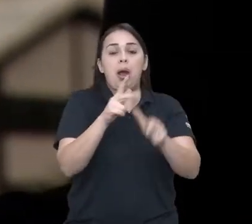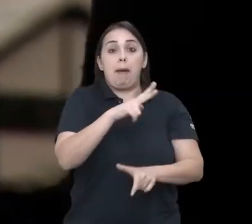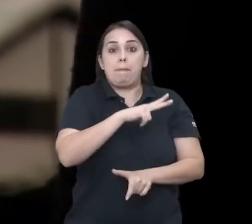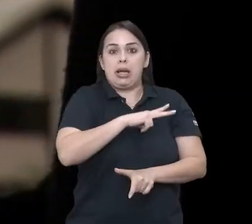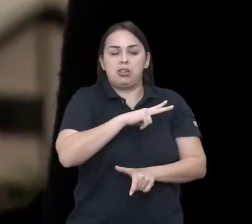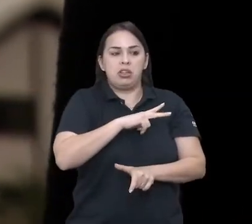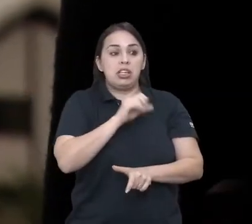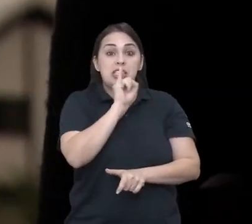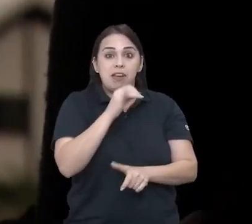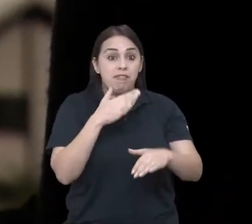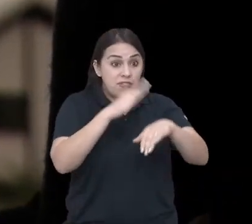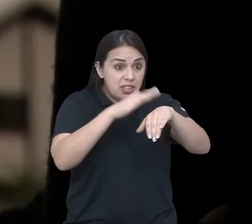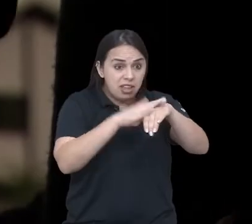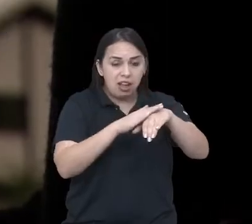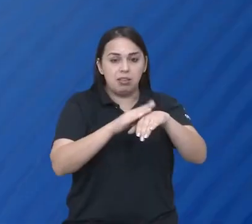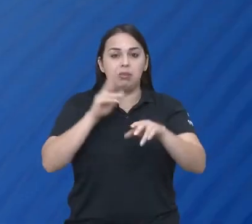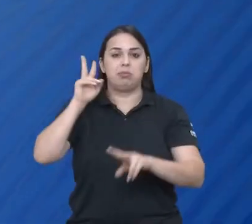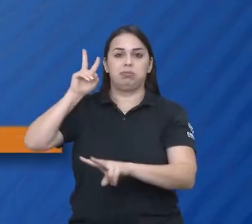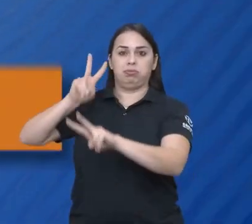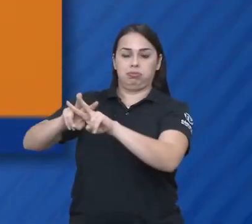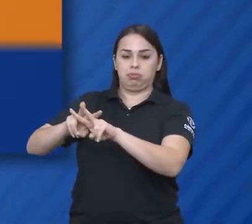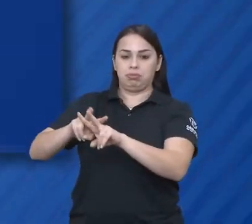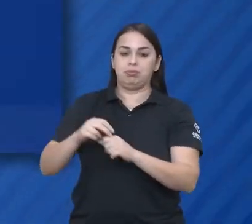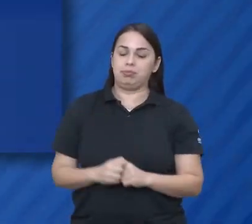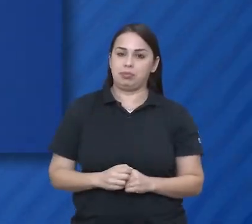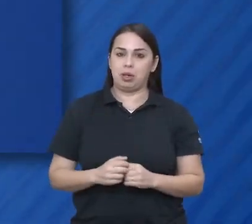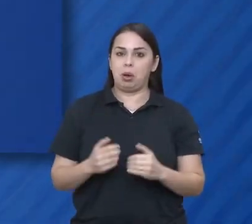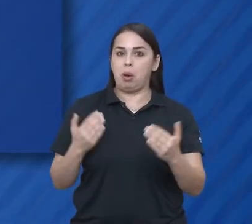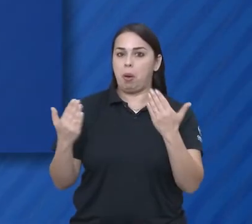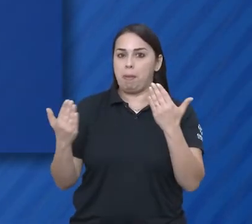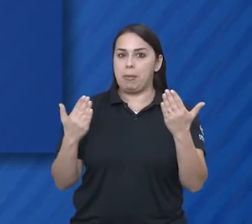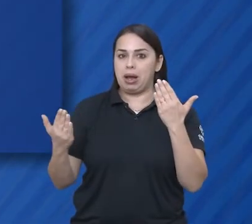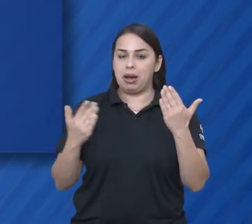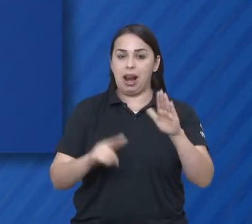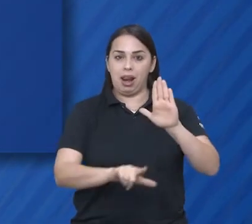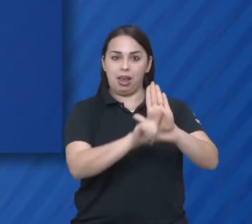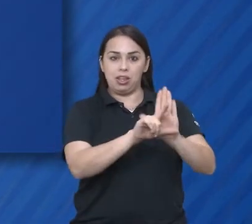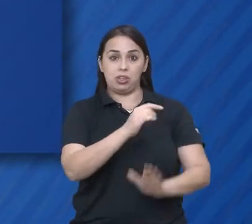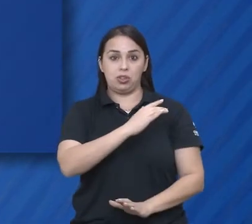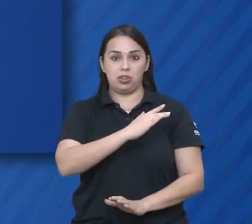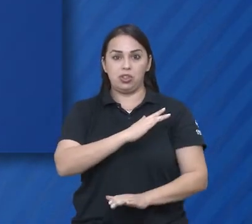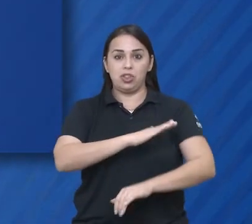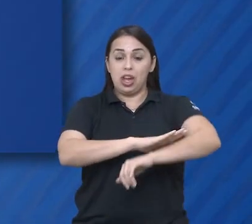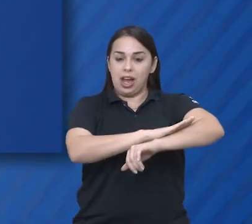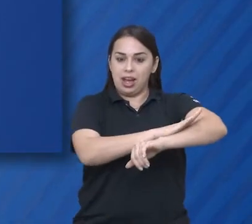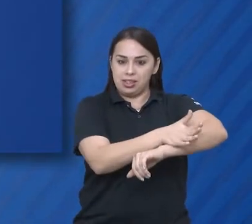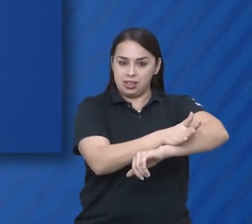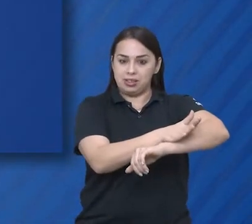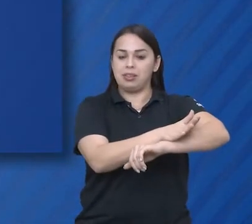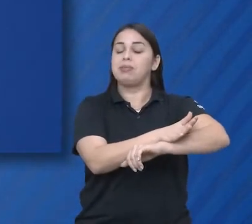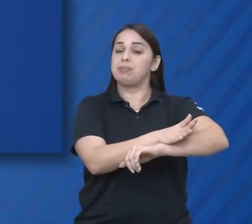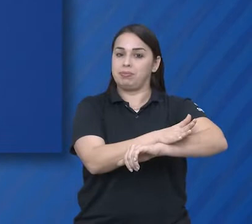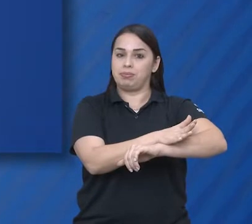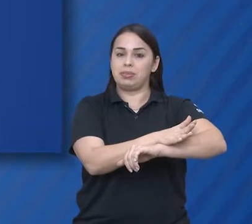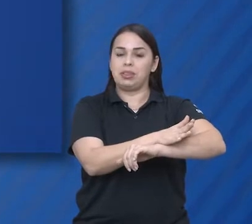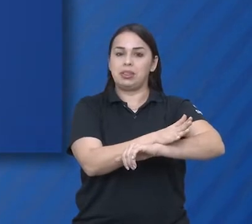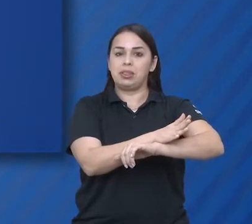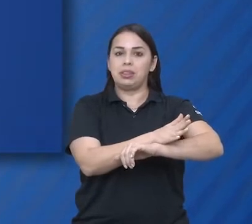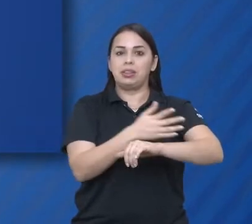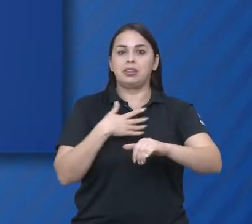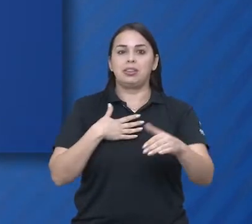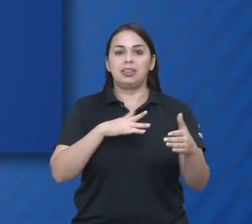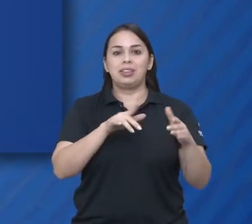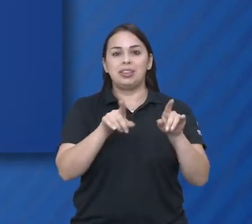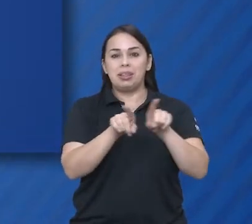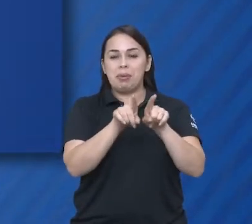ao público de uso coletivo. A matéria se equipara à Lei do Racismo de 5 de janeiro de 1989